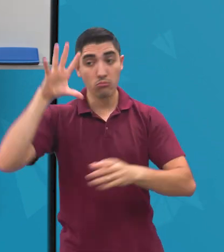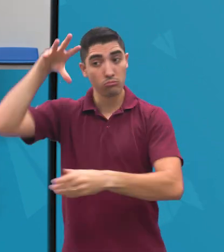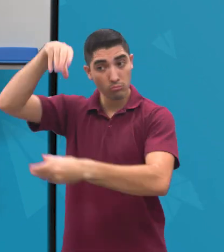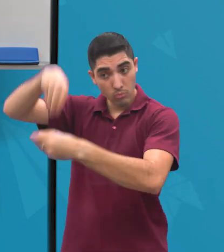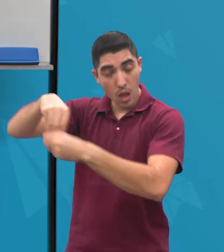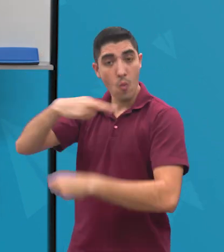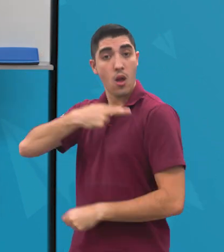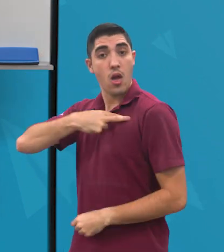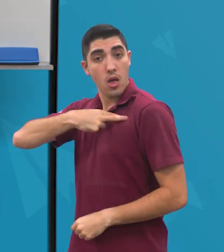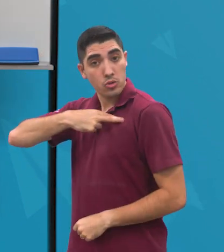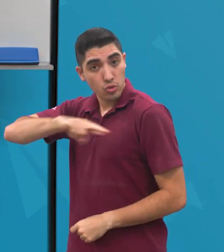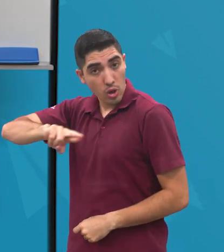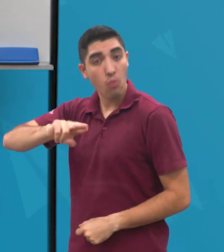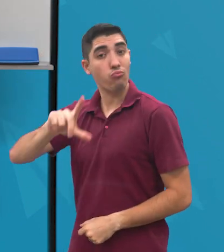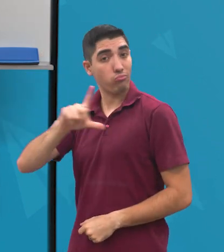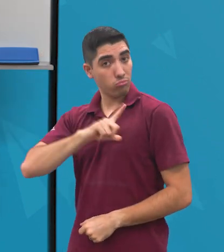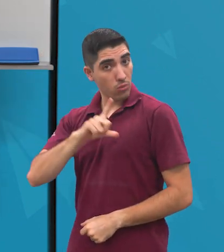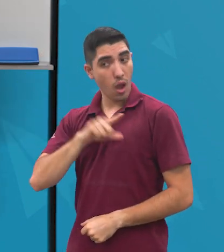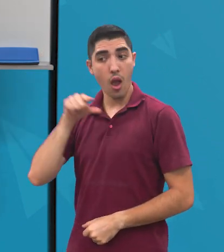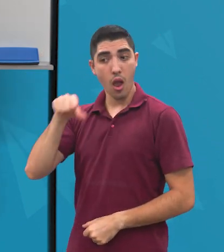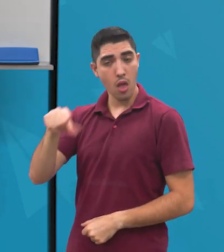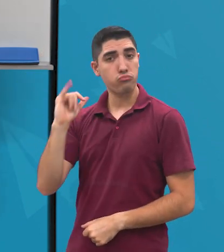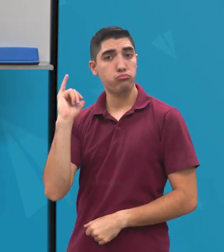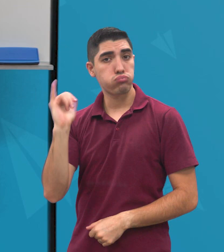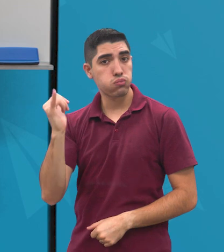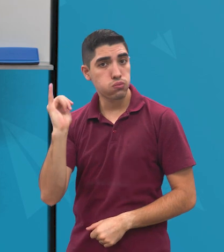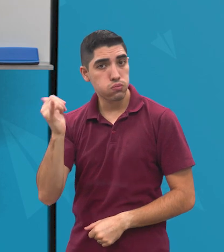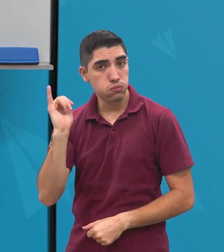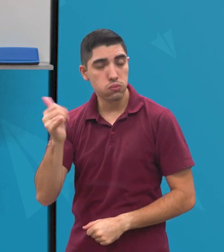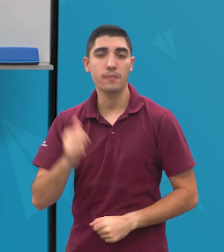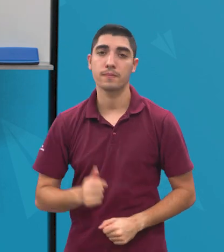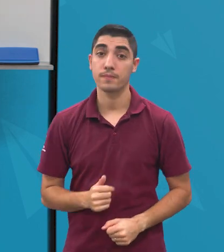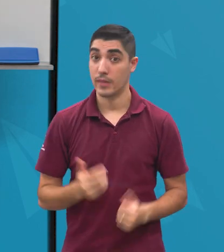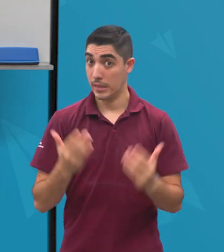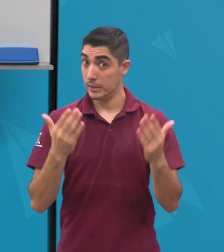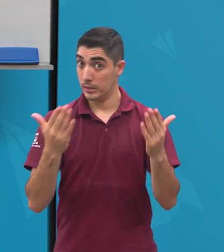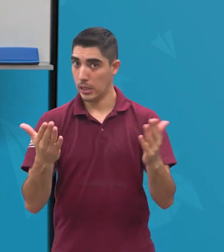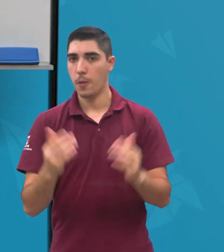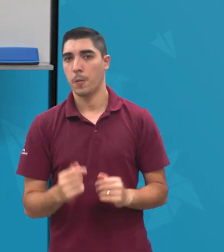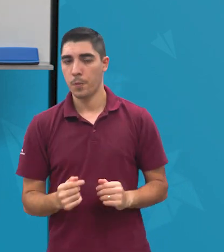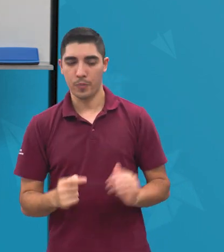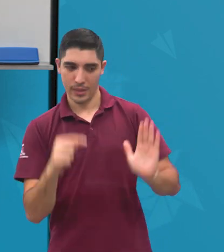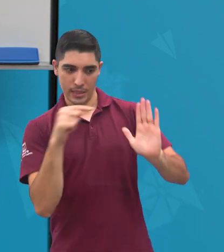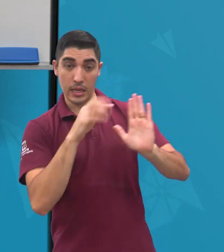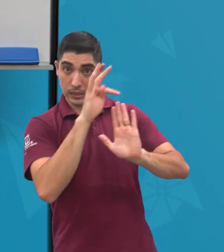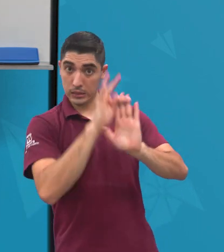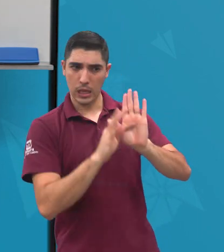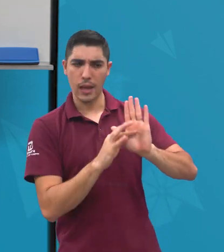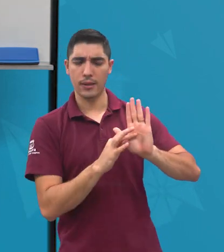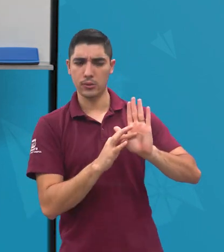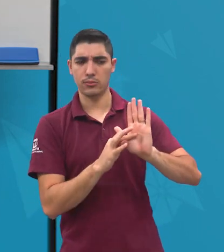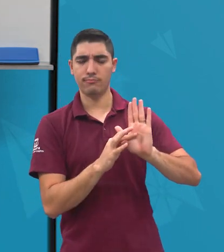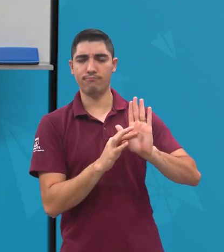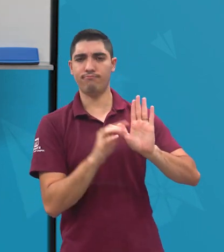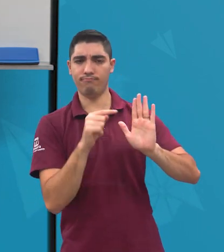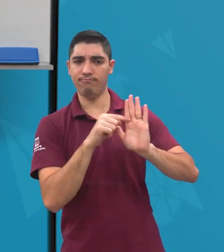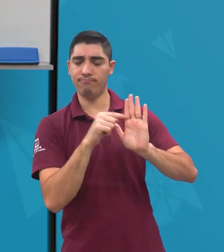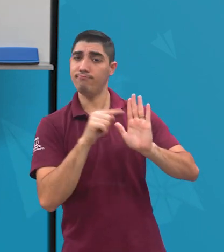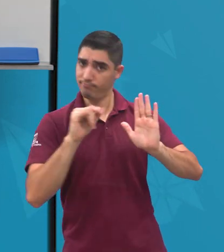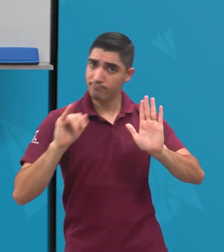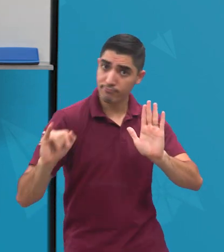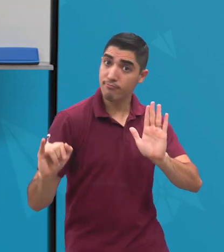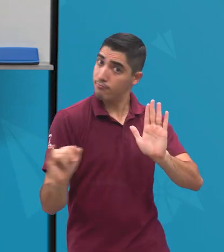quer dizer que esse texto ele tem uma importância significativa para